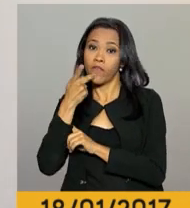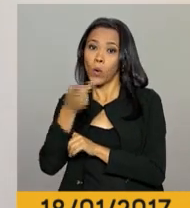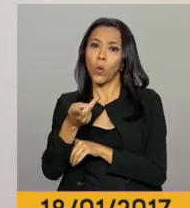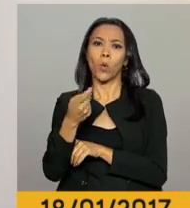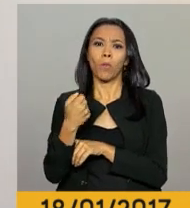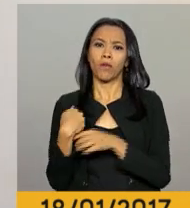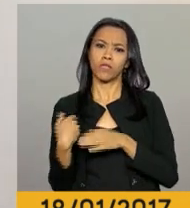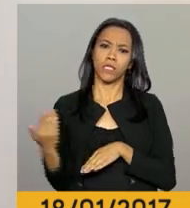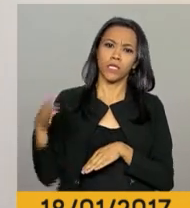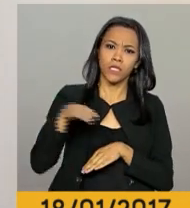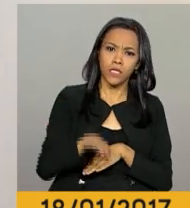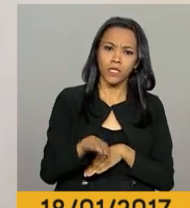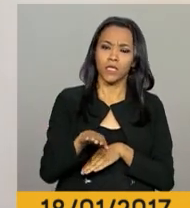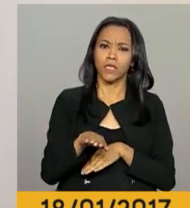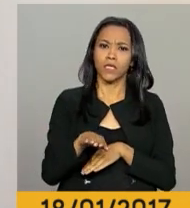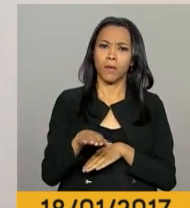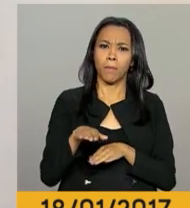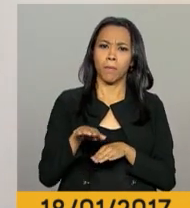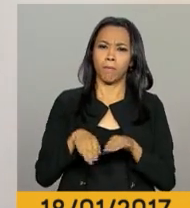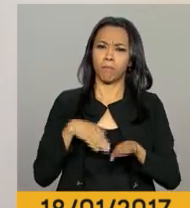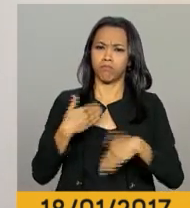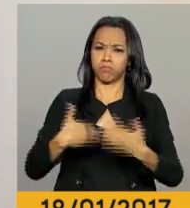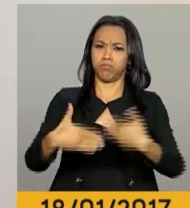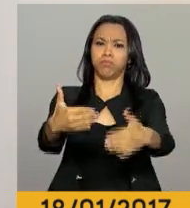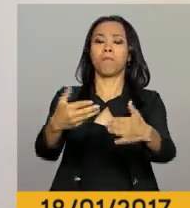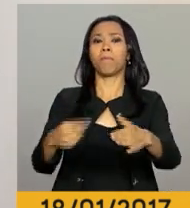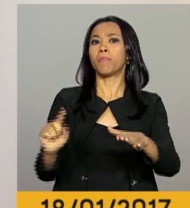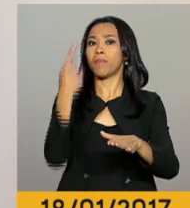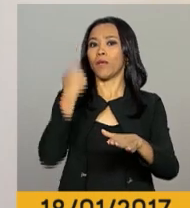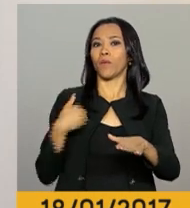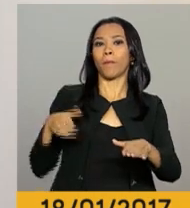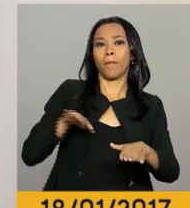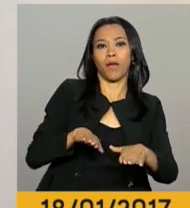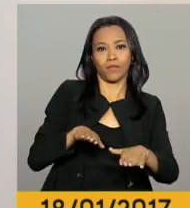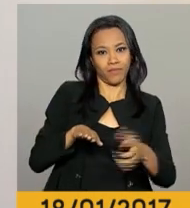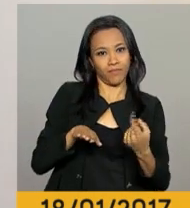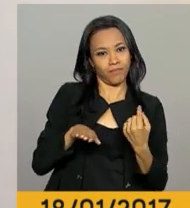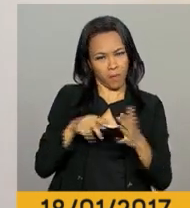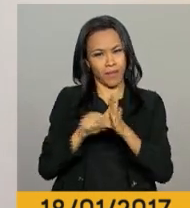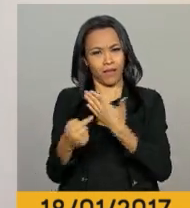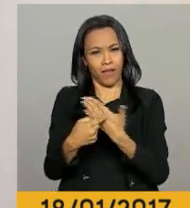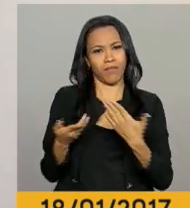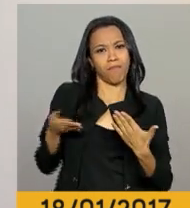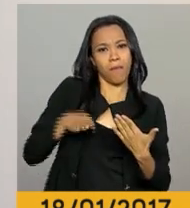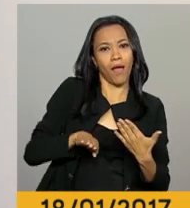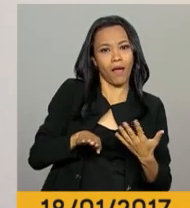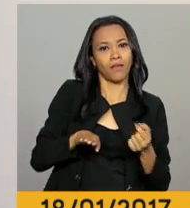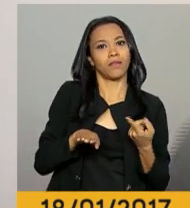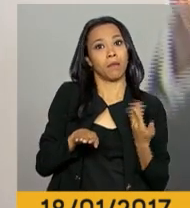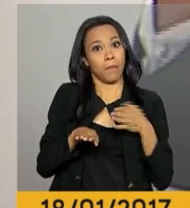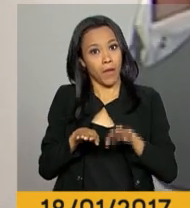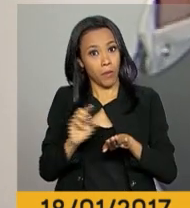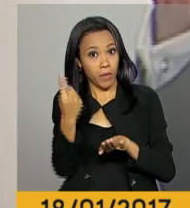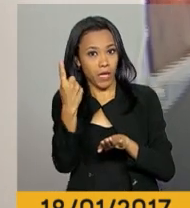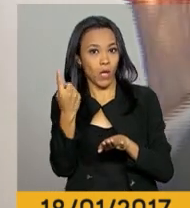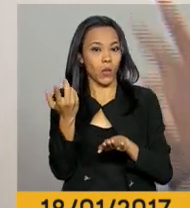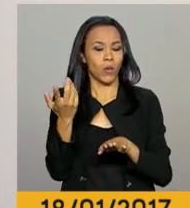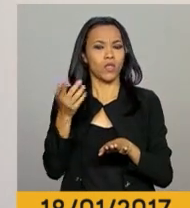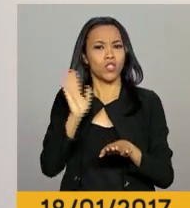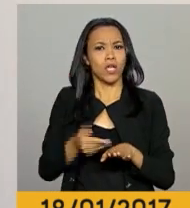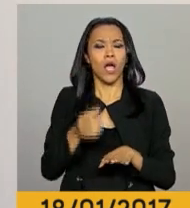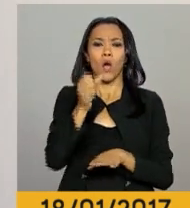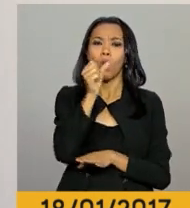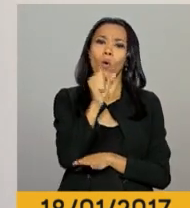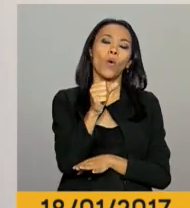é preciso dar um primeiro passo Mas eu devo registrar que o primeiro passo tendo em vista os 8 bilhões